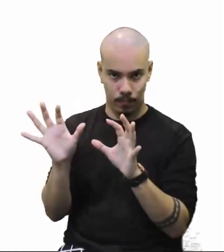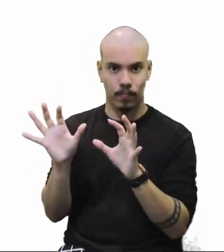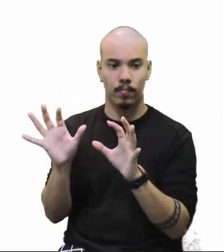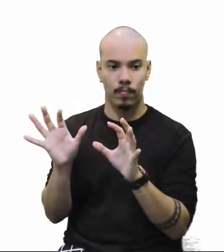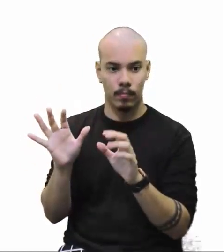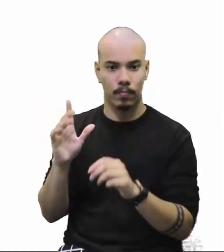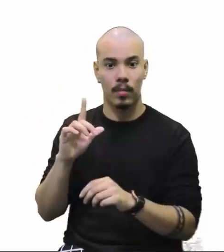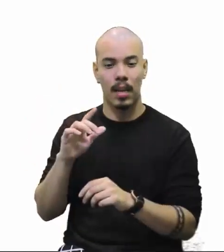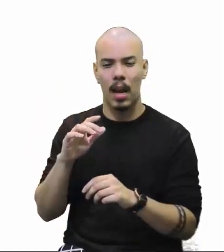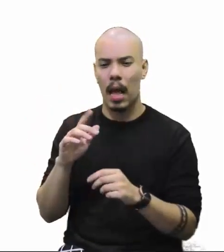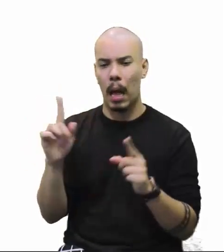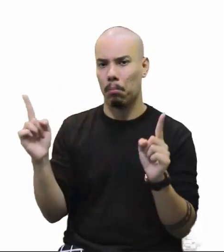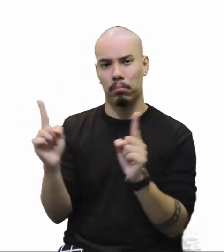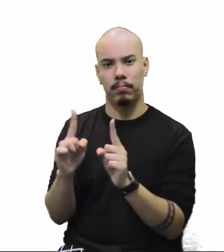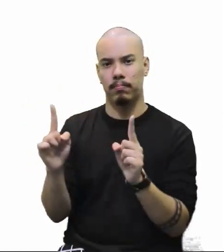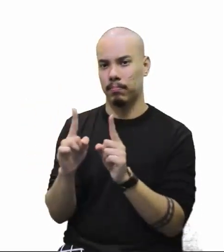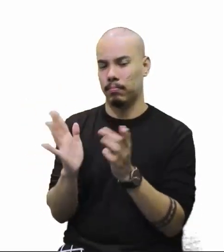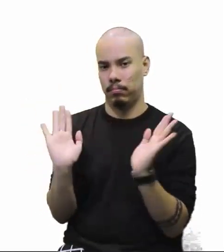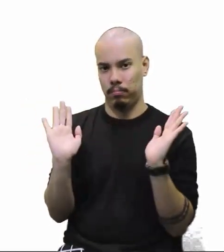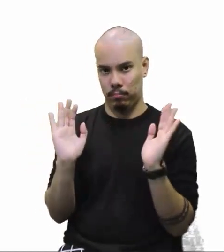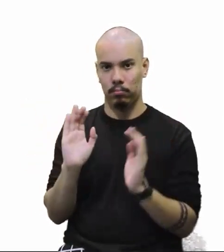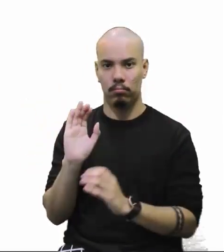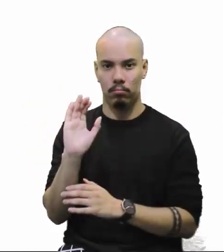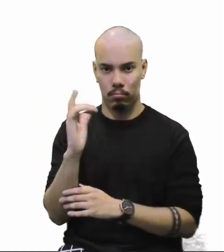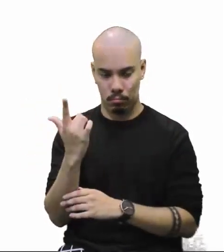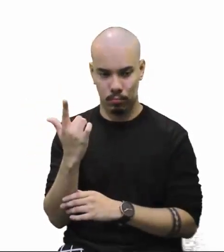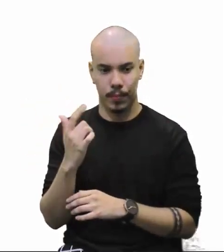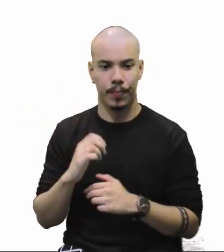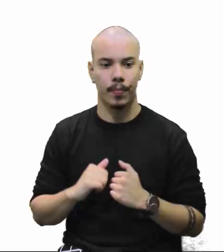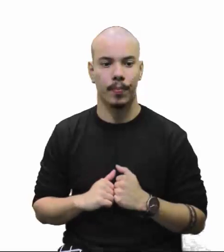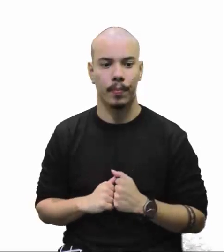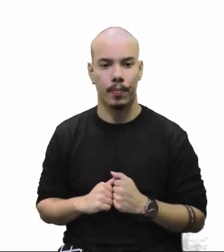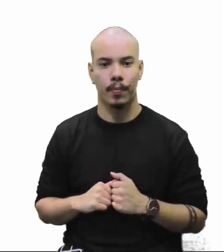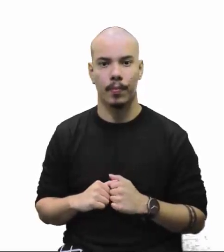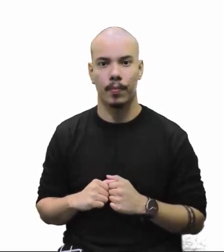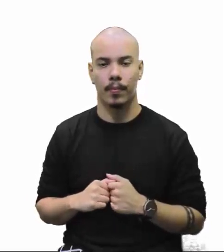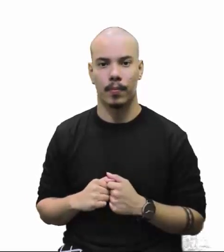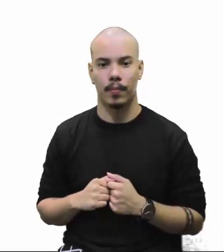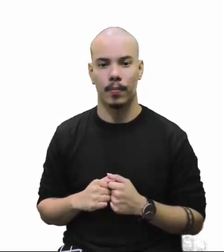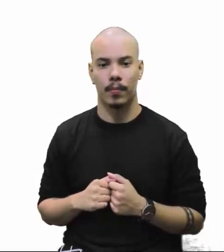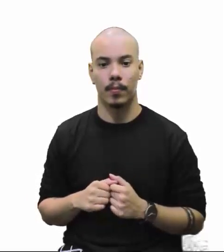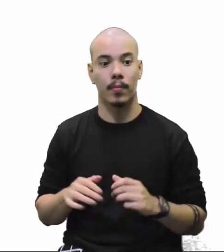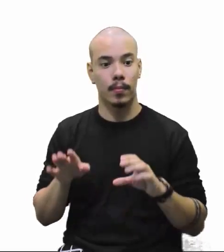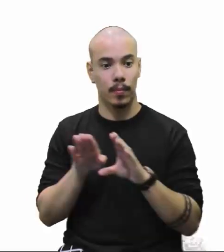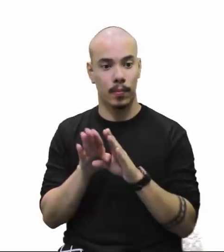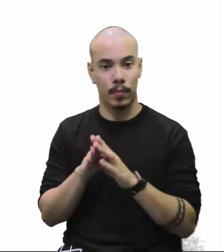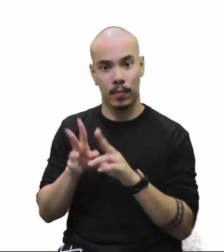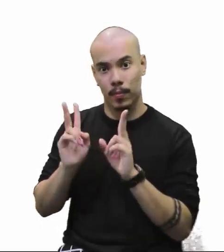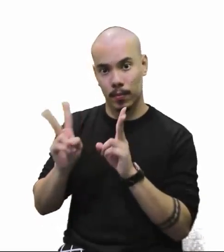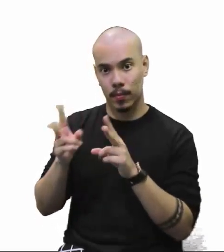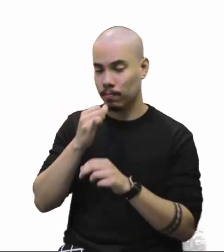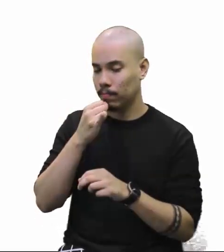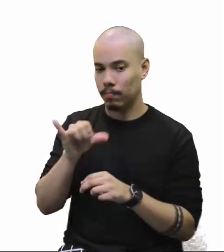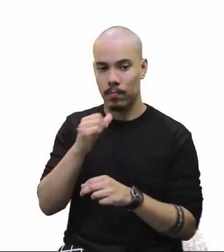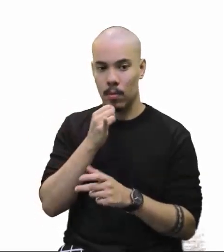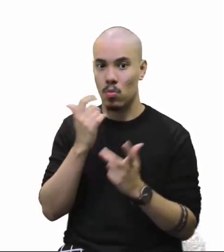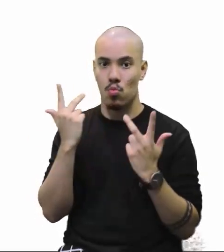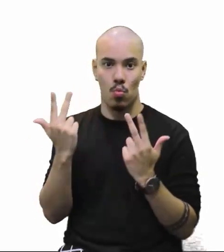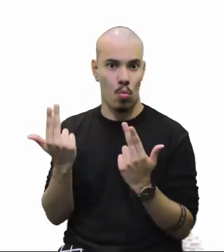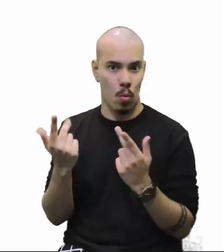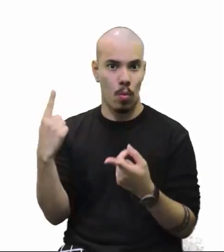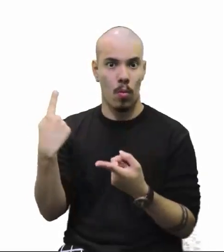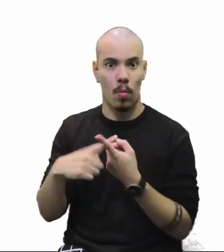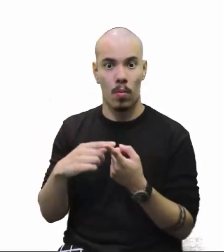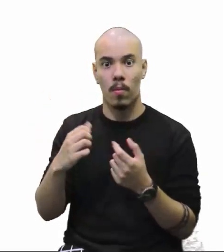um mini circuito, se estiver ligado no outro, claro, né? Uhum. E a conservação da energia permanece. Indica que